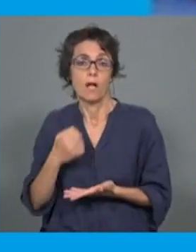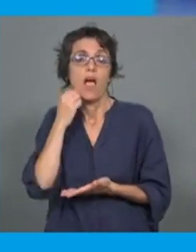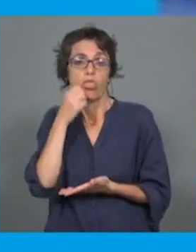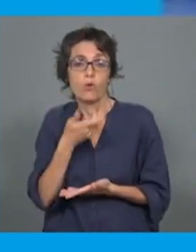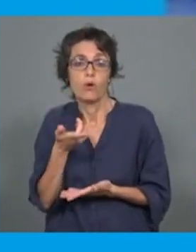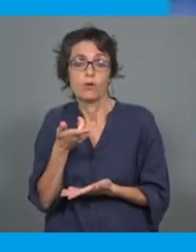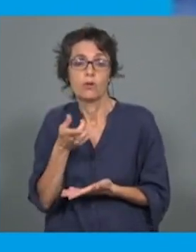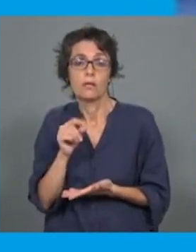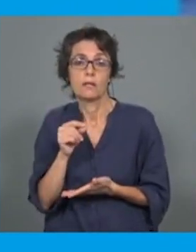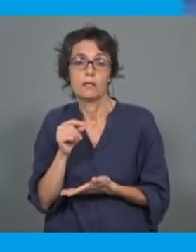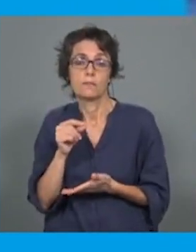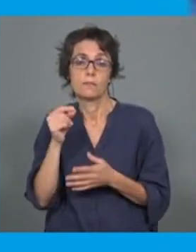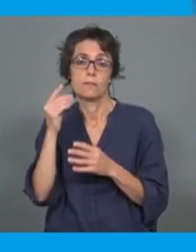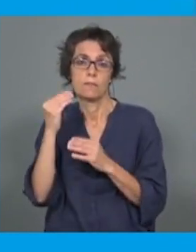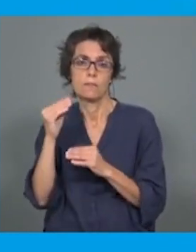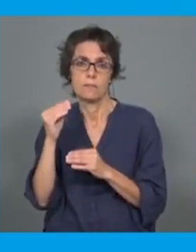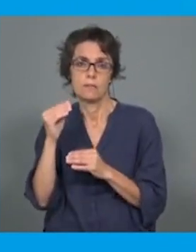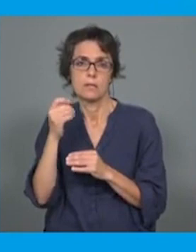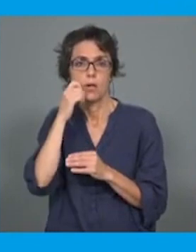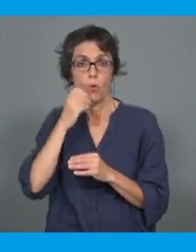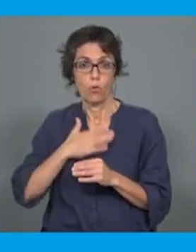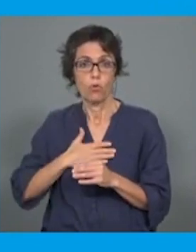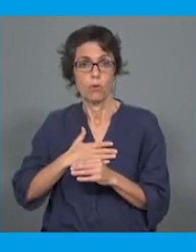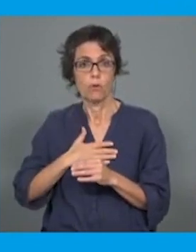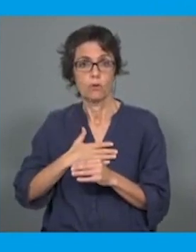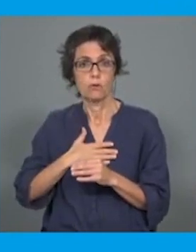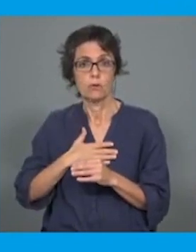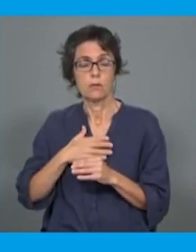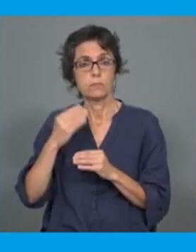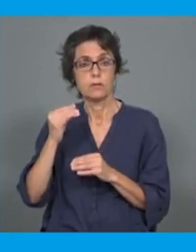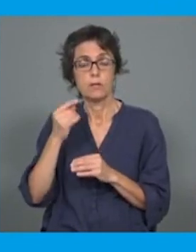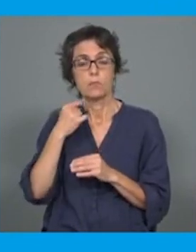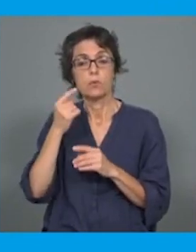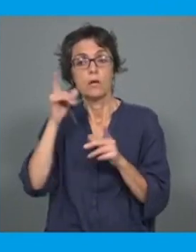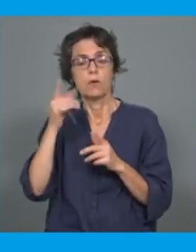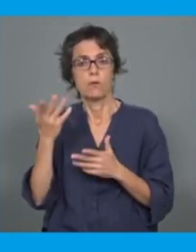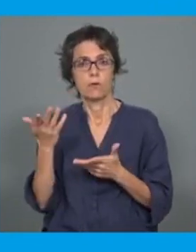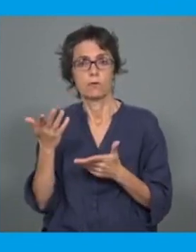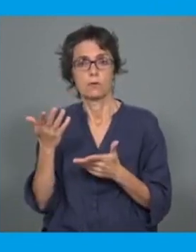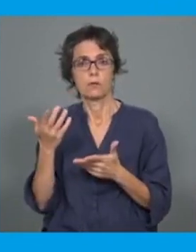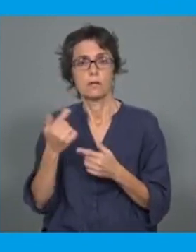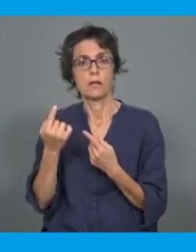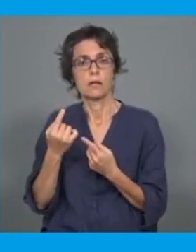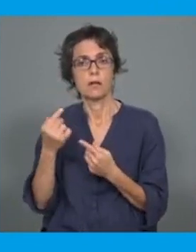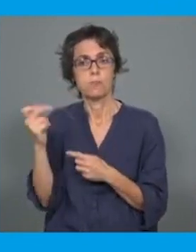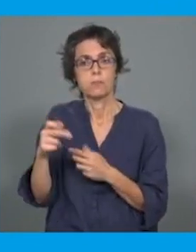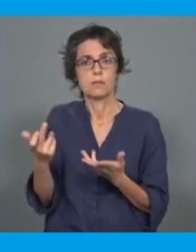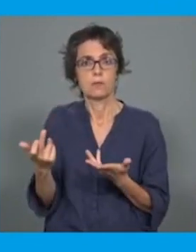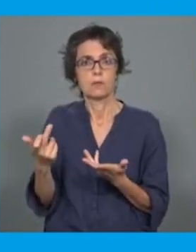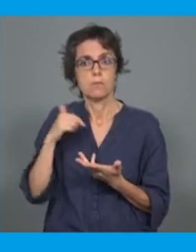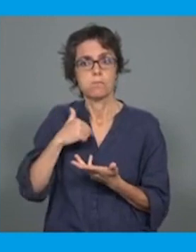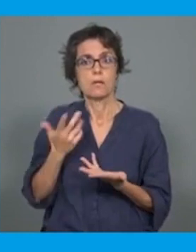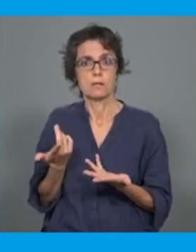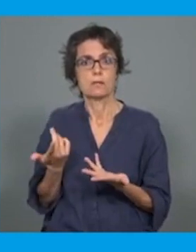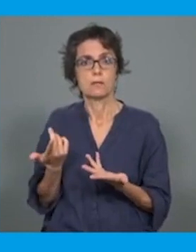sentido pedagógico. A própria dor corporal tem um sentido pedagógico, no sentido que nos alerta. Nos alerta e é um aviso para uma